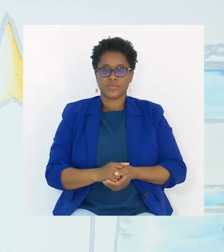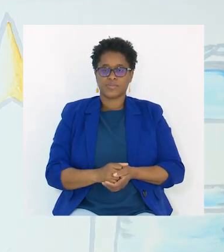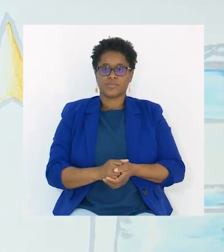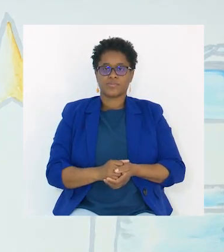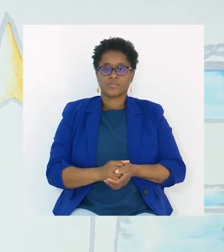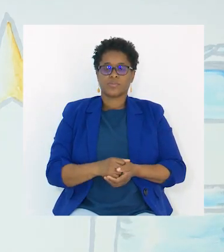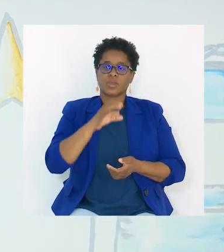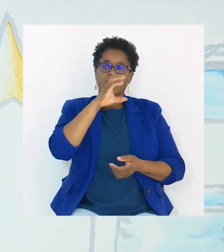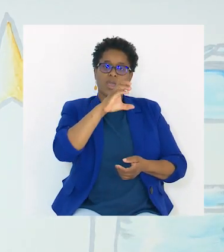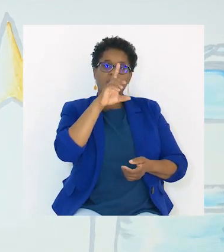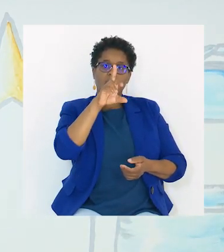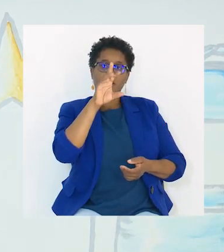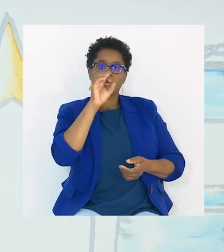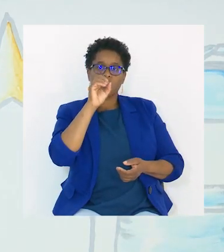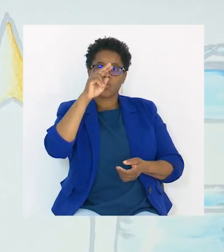é a